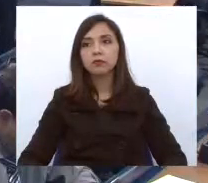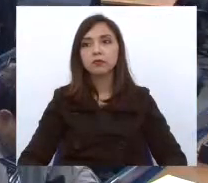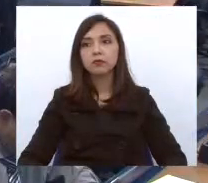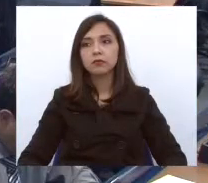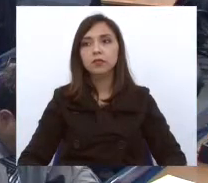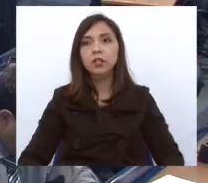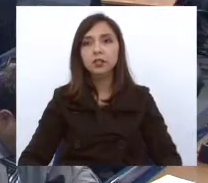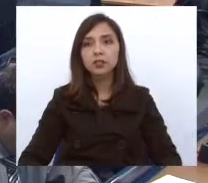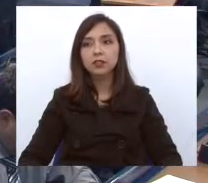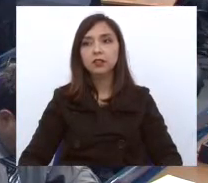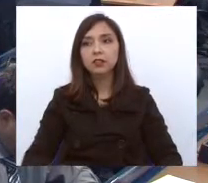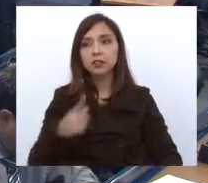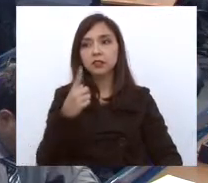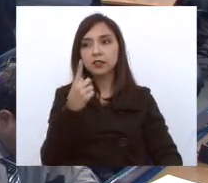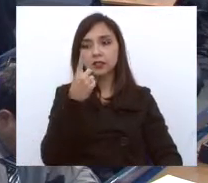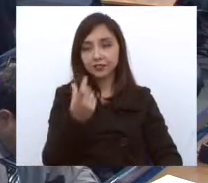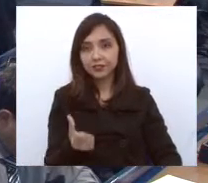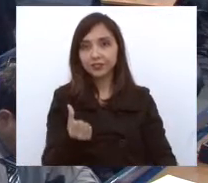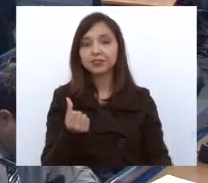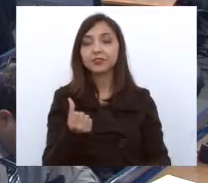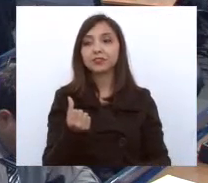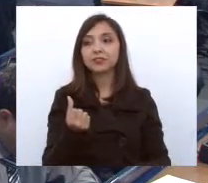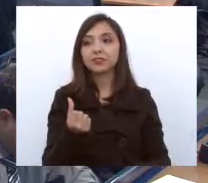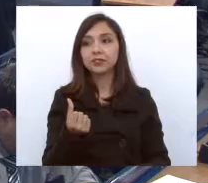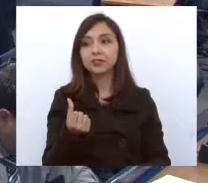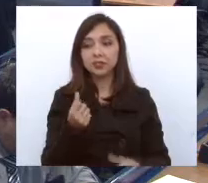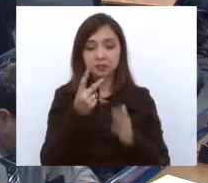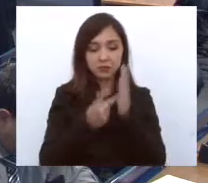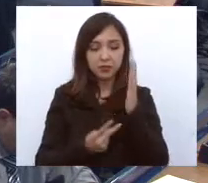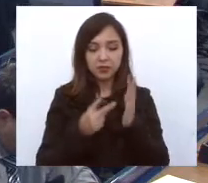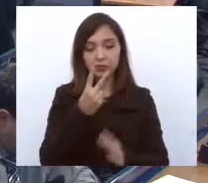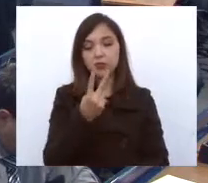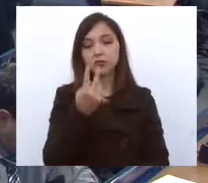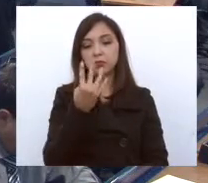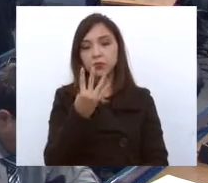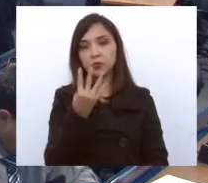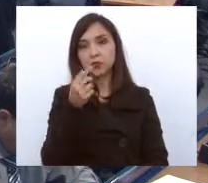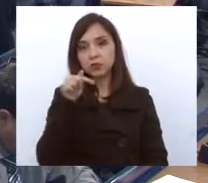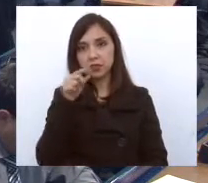Item 16, senhor secretário, para a leitura. Segunda votação do projeto de lei número